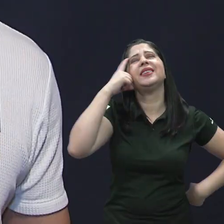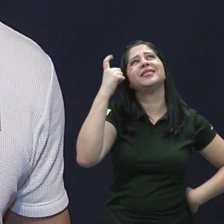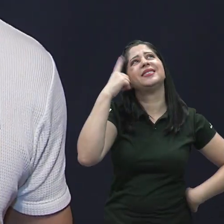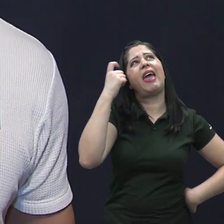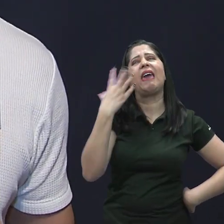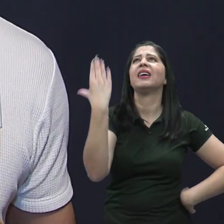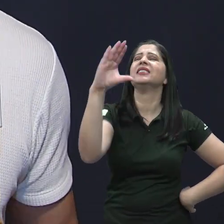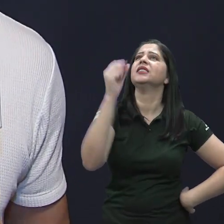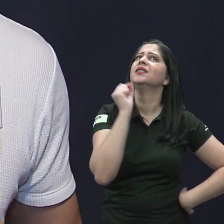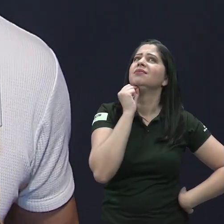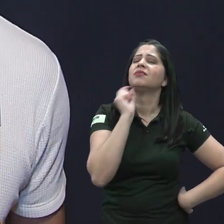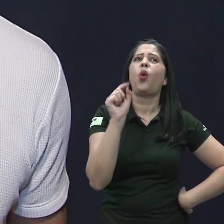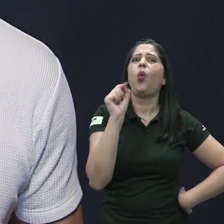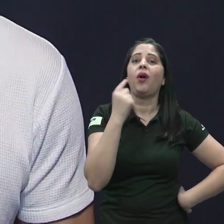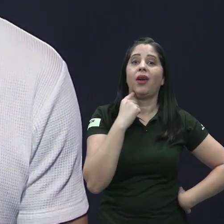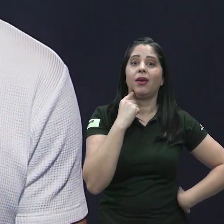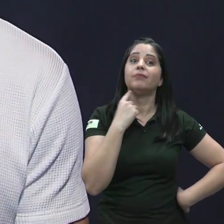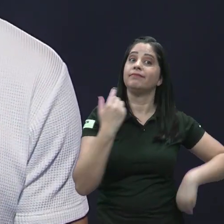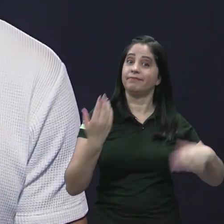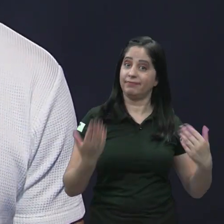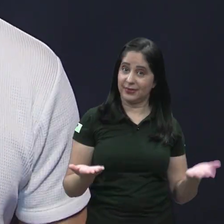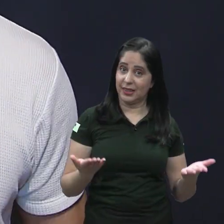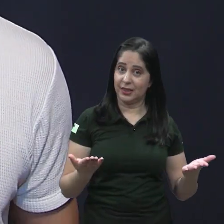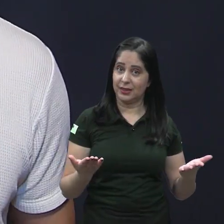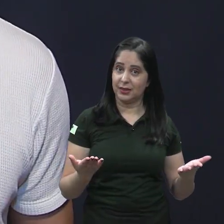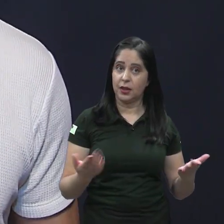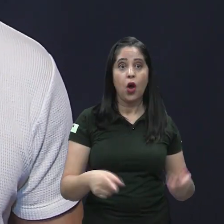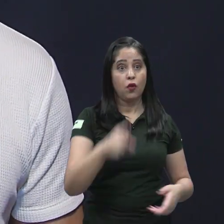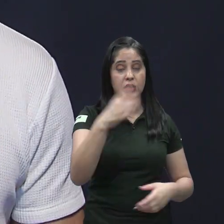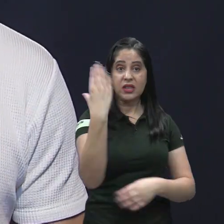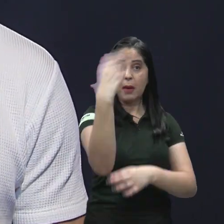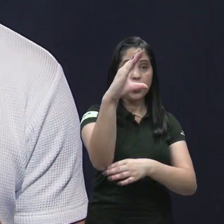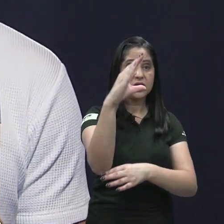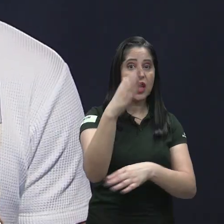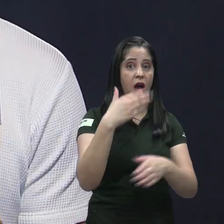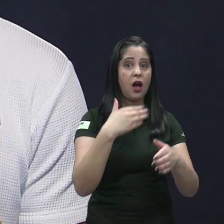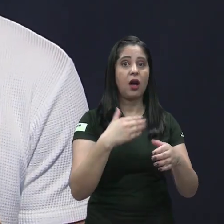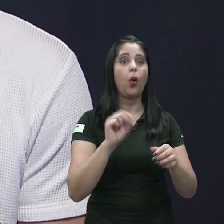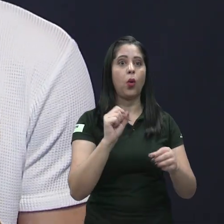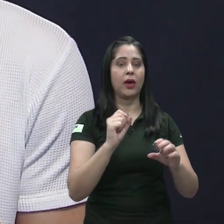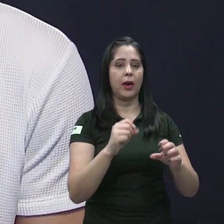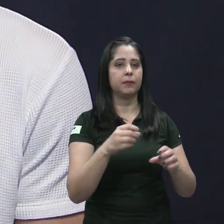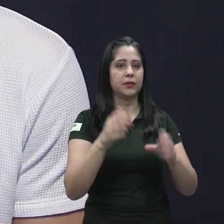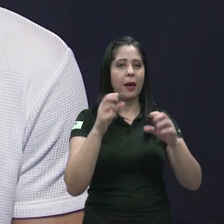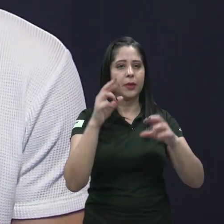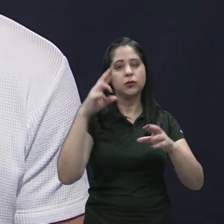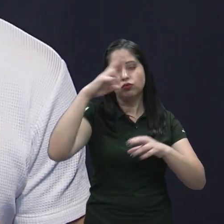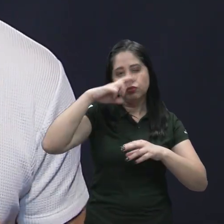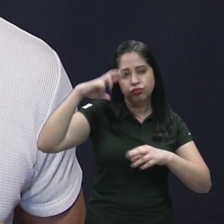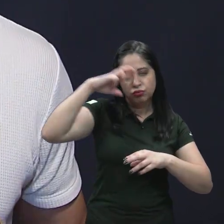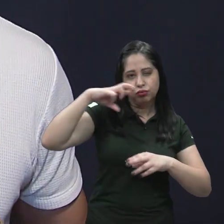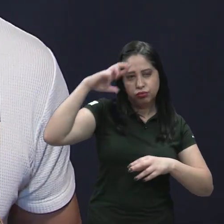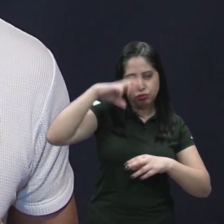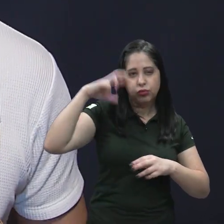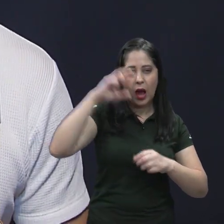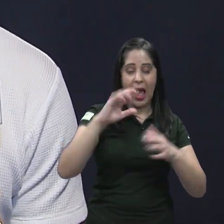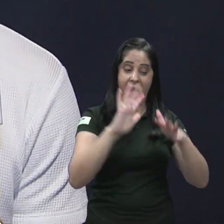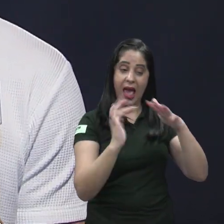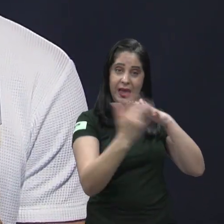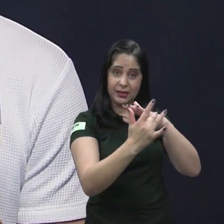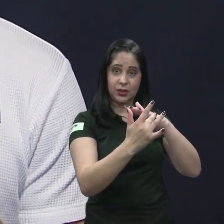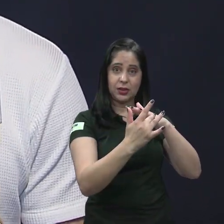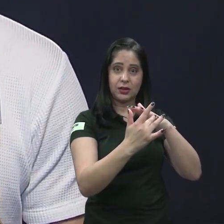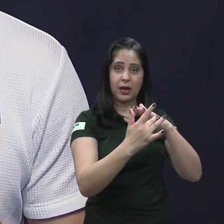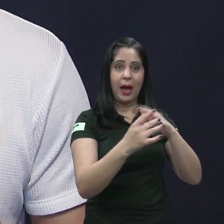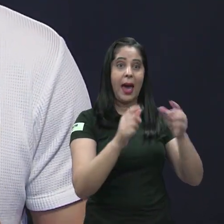que eu vou postar? Esse é um grande questionamento de quem está começando. O que você vai postar é simples. Vai lá na lupinha do Instagram, do TikTok, da rede social preferida sua